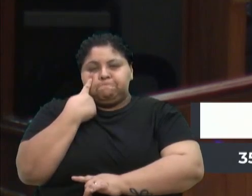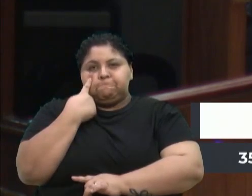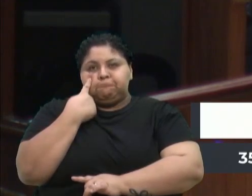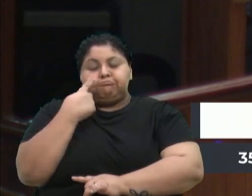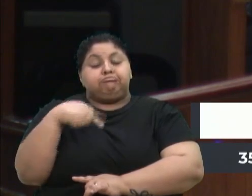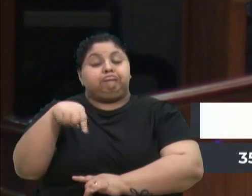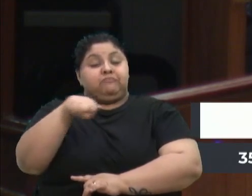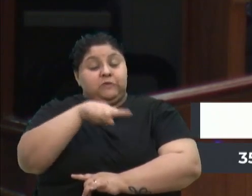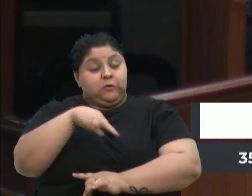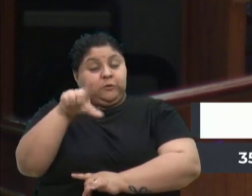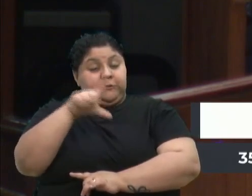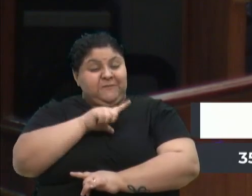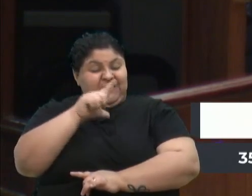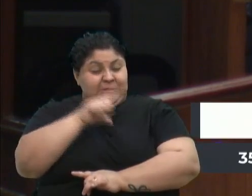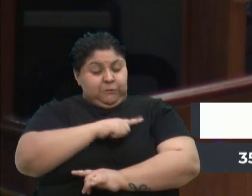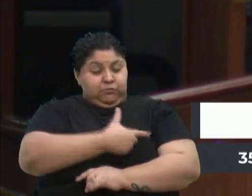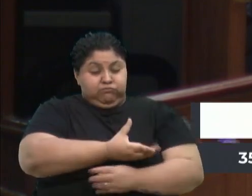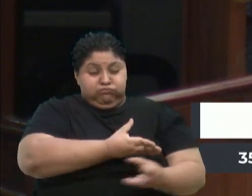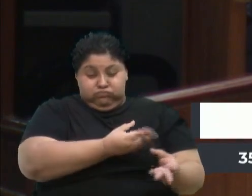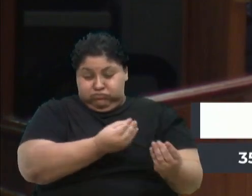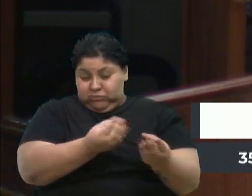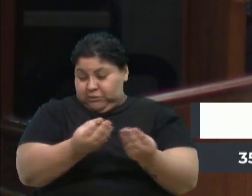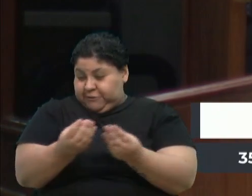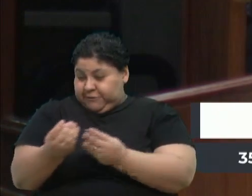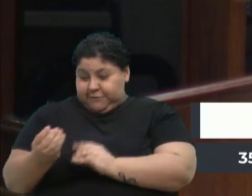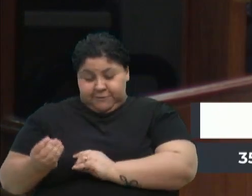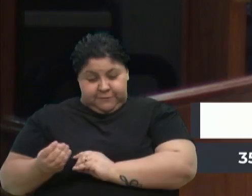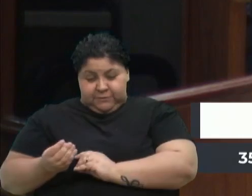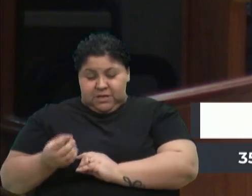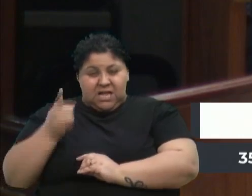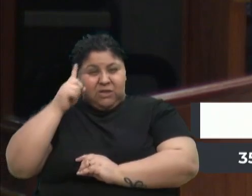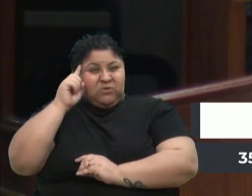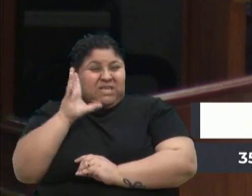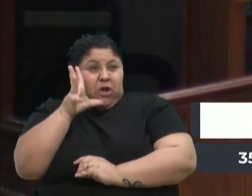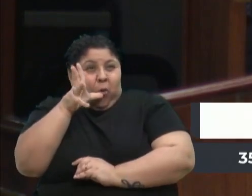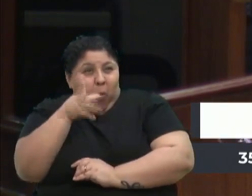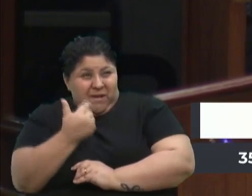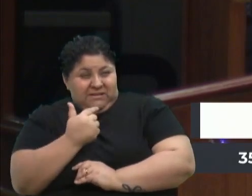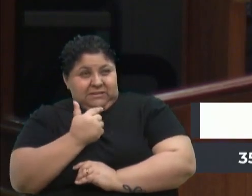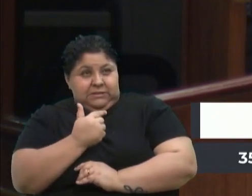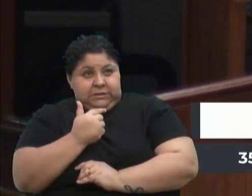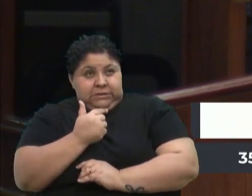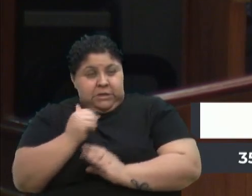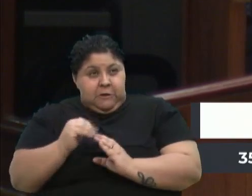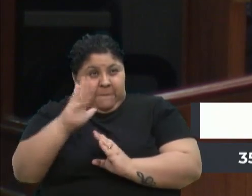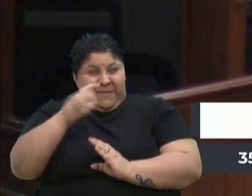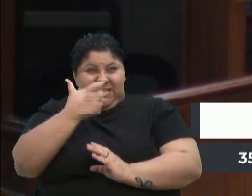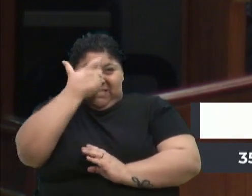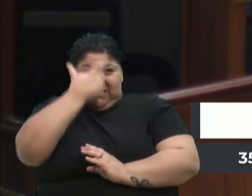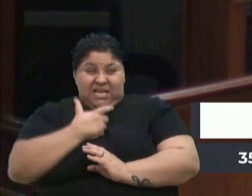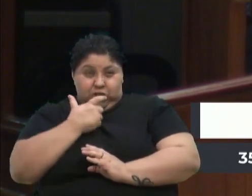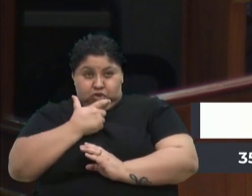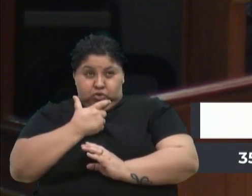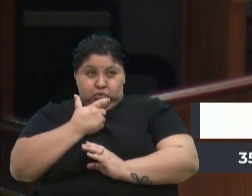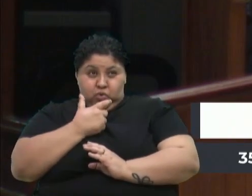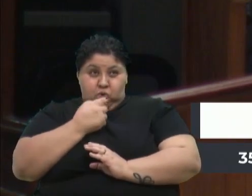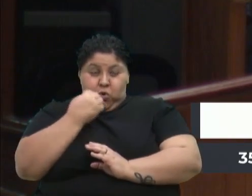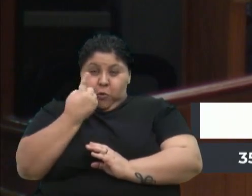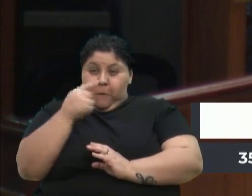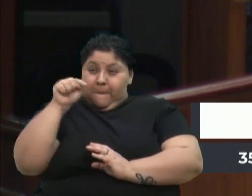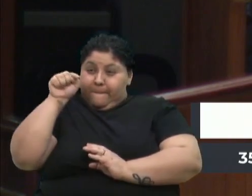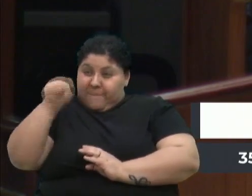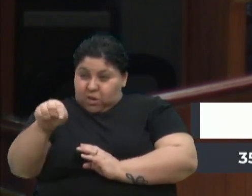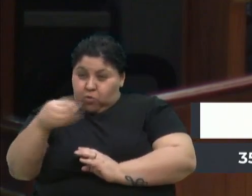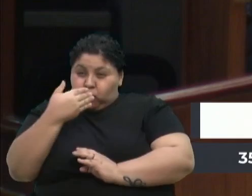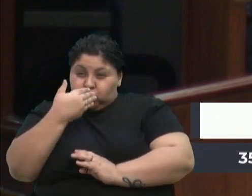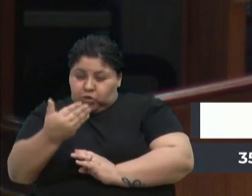nós temos muita, não vou precisar aqui quantas, mas eu acho que passa longe de 1000 solicitações.